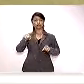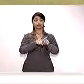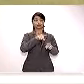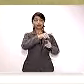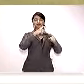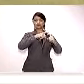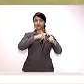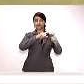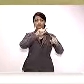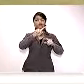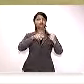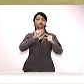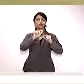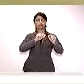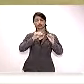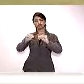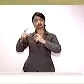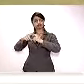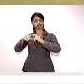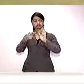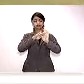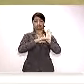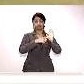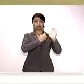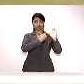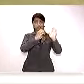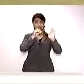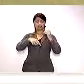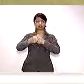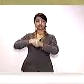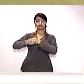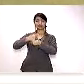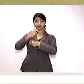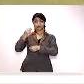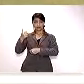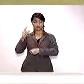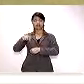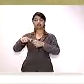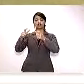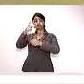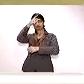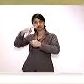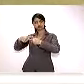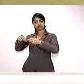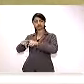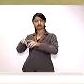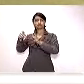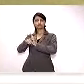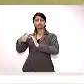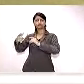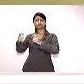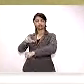hospitalares e o item 80 do exercício de 2011 decorre de convênio da Prefeitura de Diadema com a comunidade Inamar educação